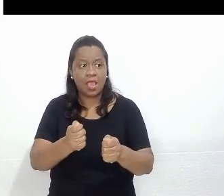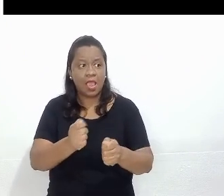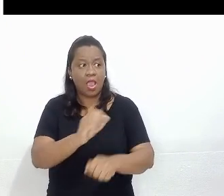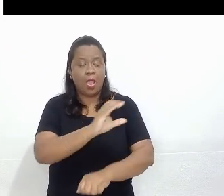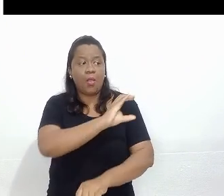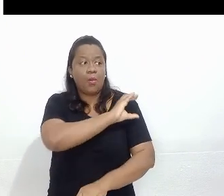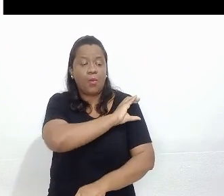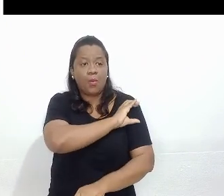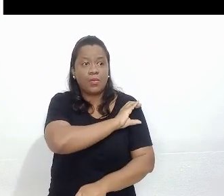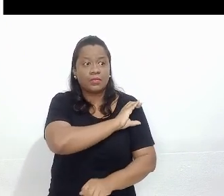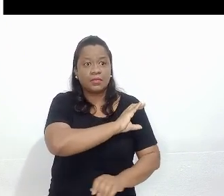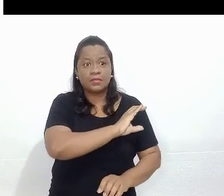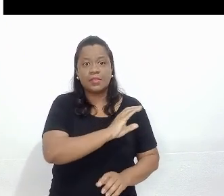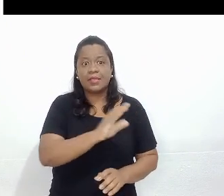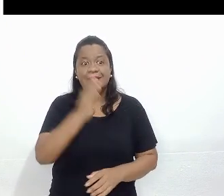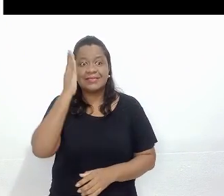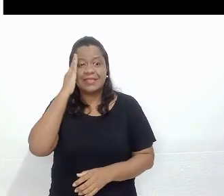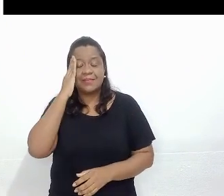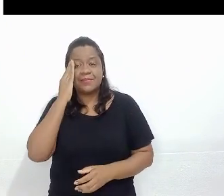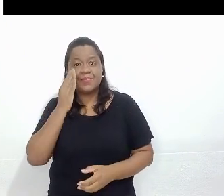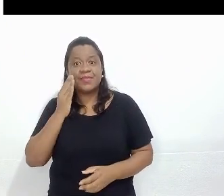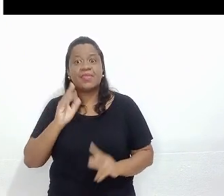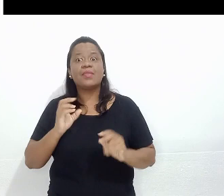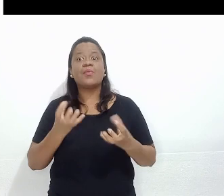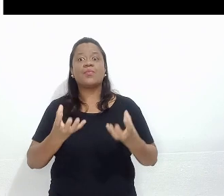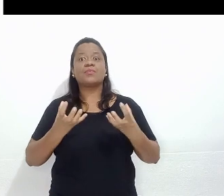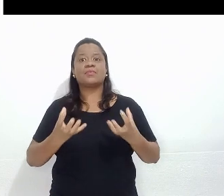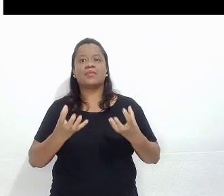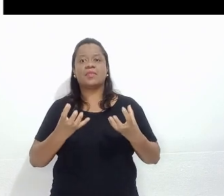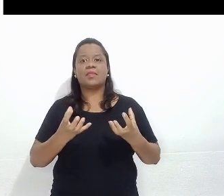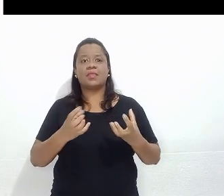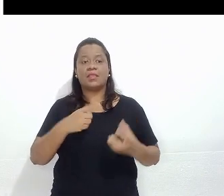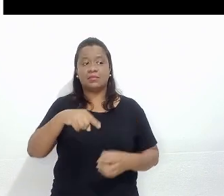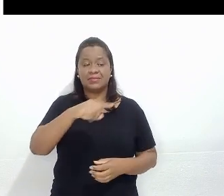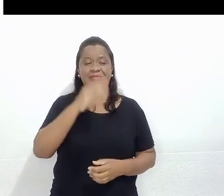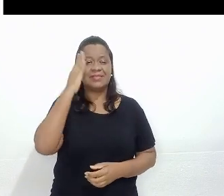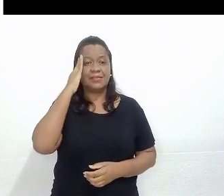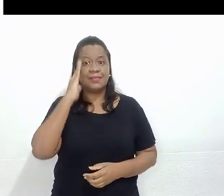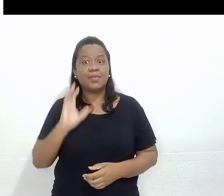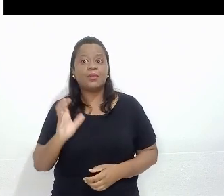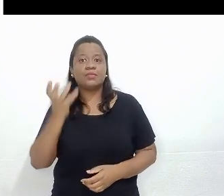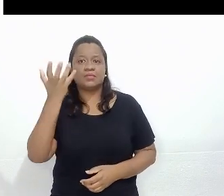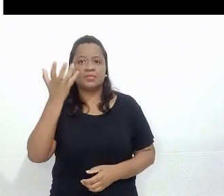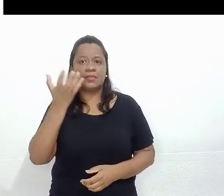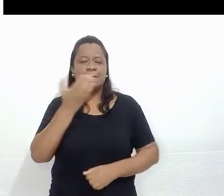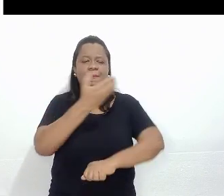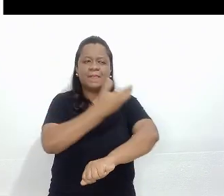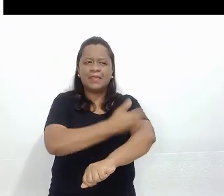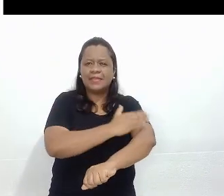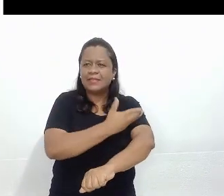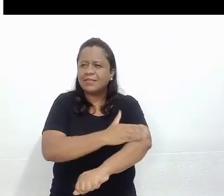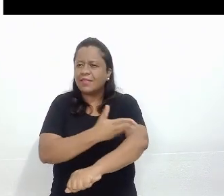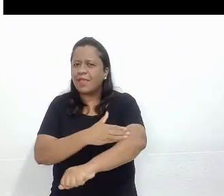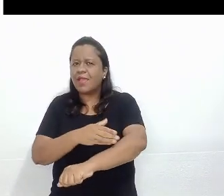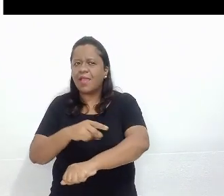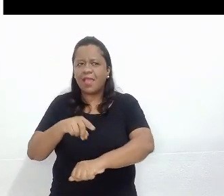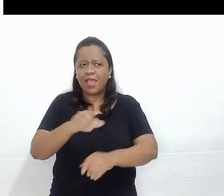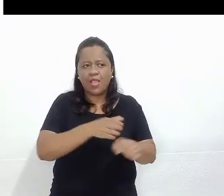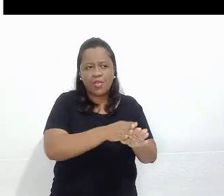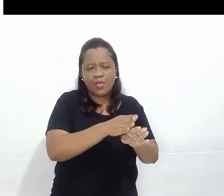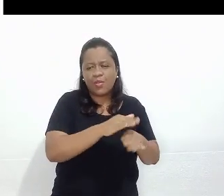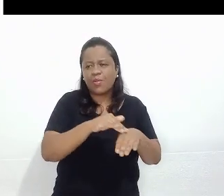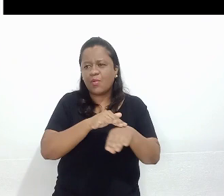você quer, porque aí todo mundo vai saber o que vai acontecer, tá? E treinar essa galera, conversar com todo mundo, fazer